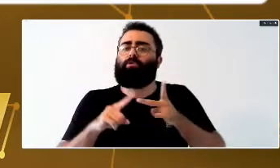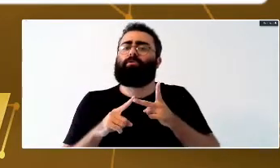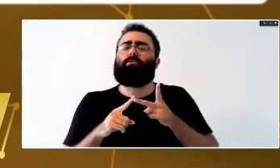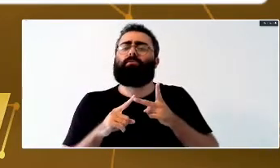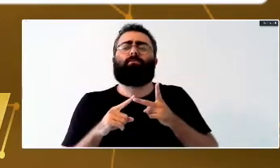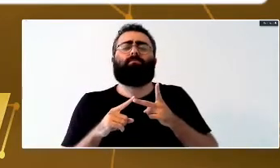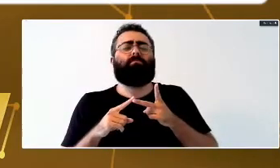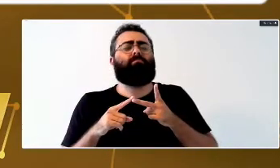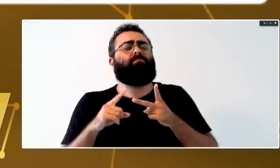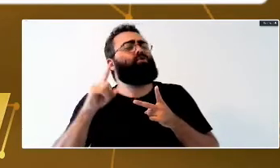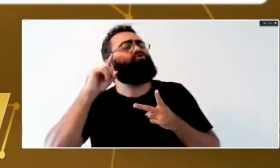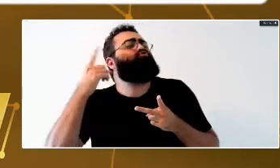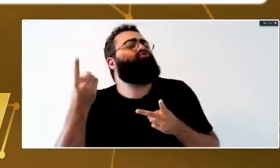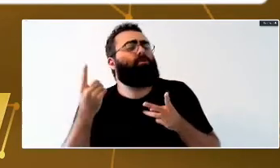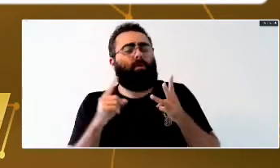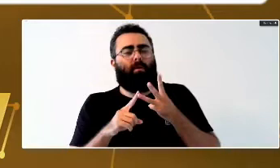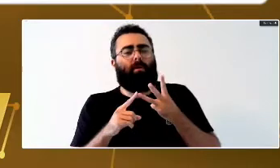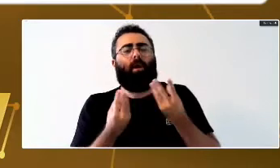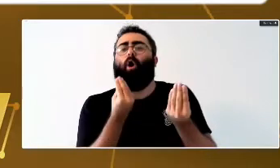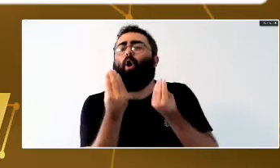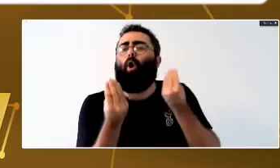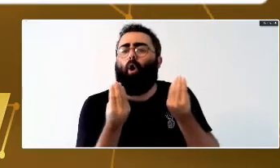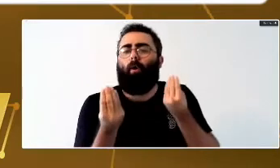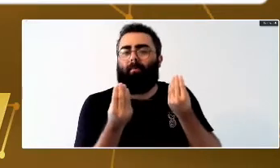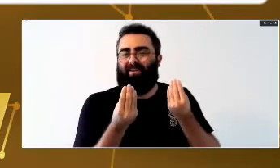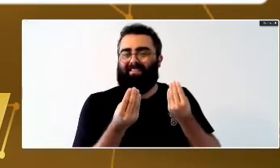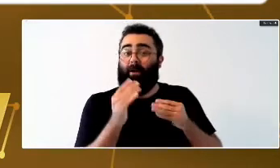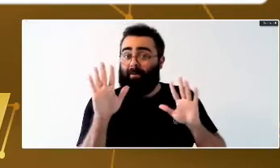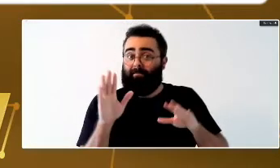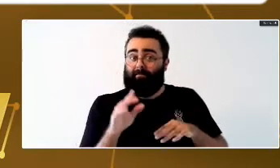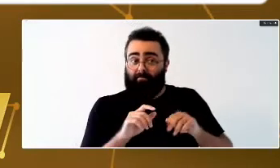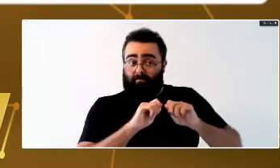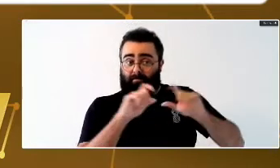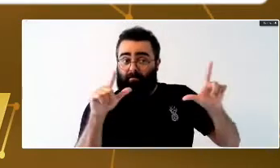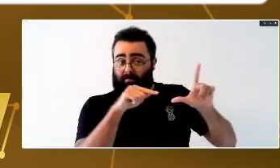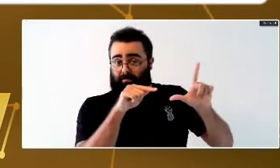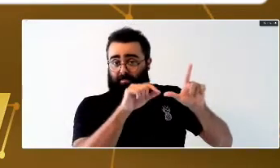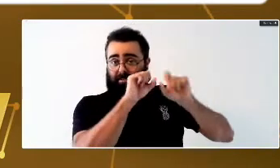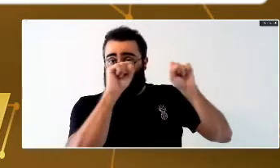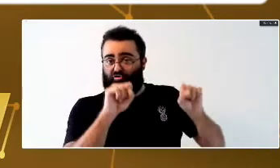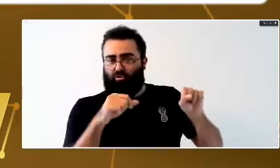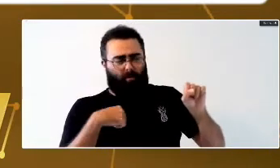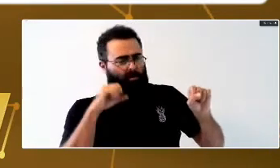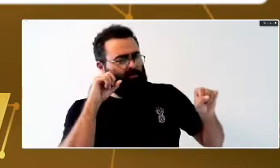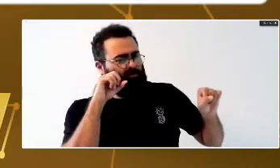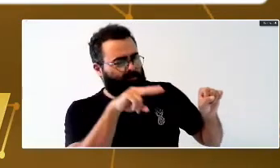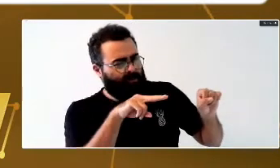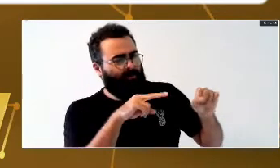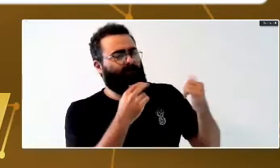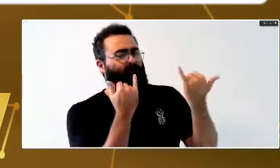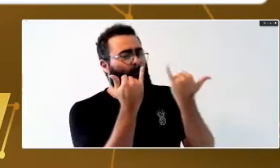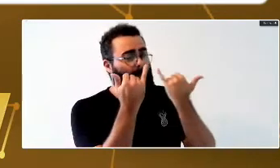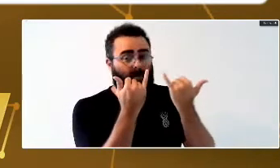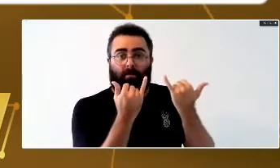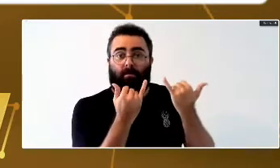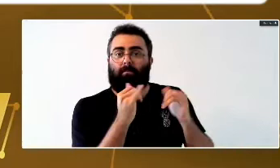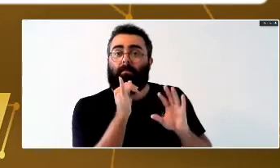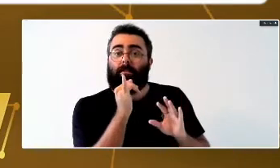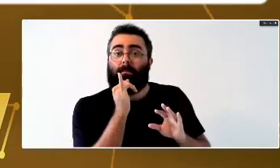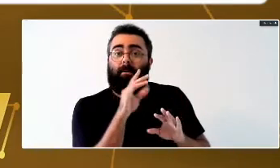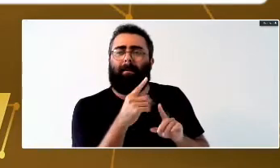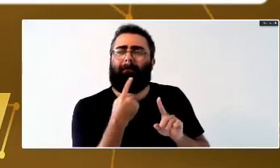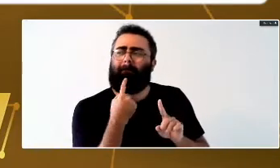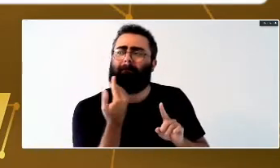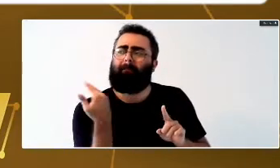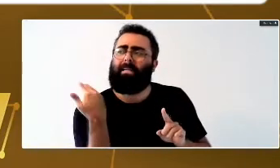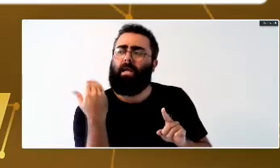relacionamentos, como nós mantemos um sistema onde a gente possa verificar informações que ocorreram logo antes ou que